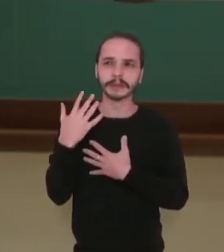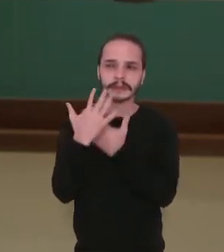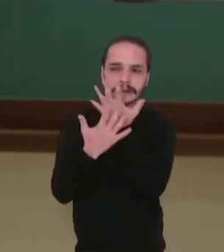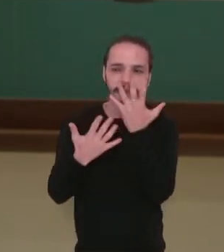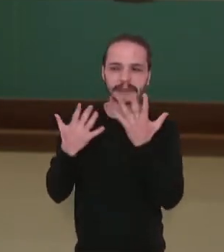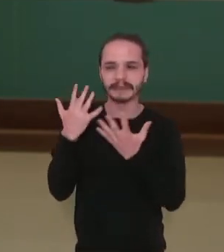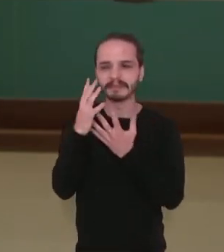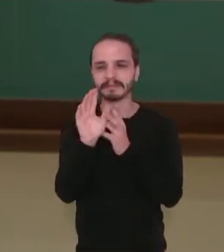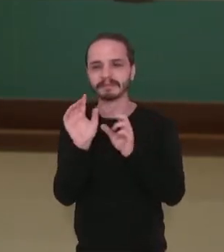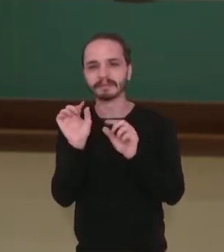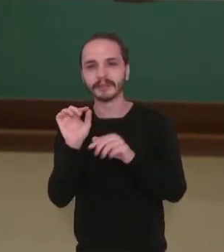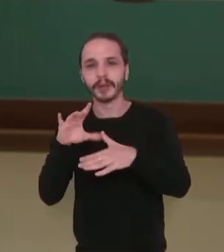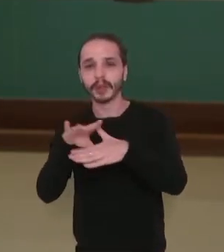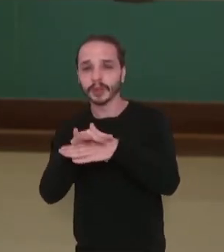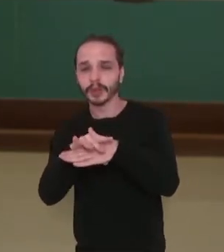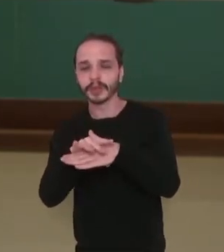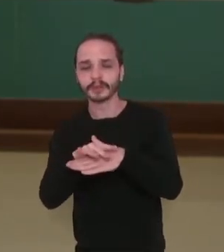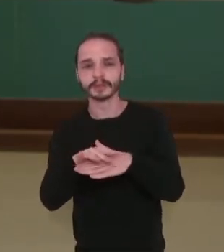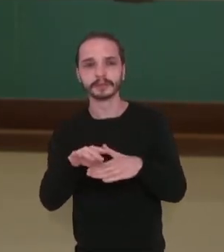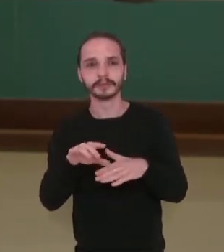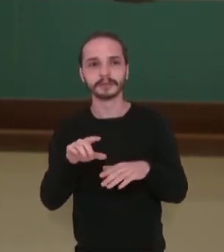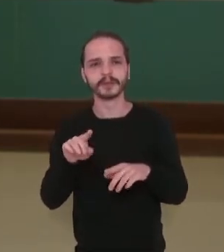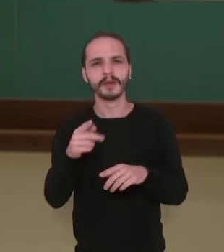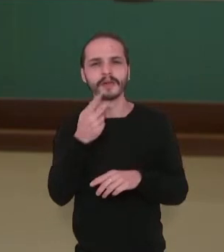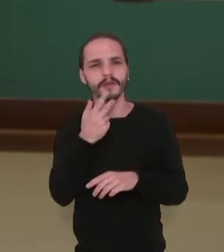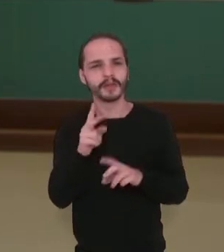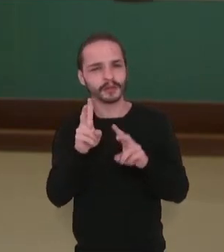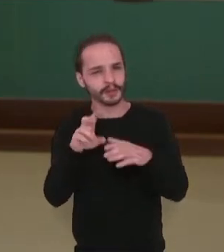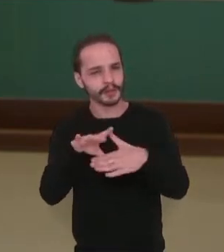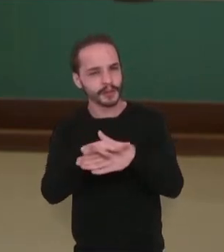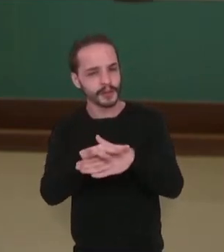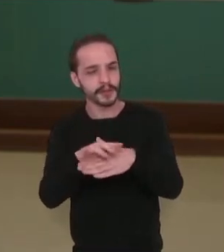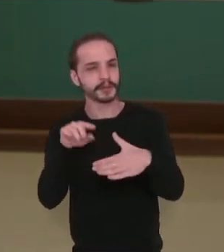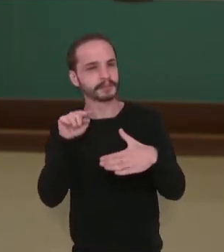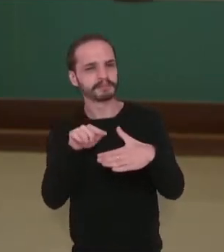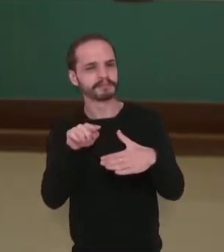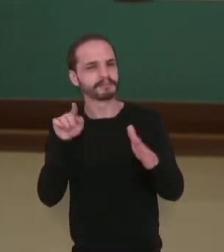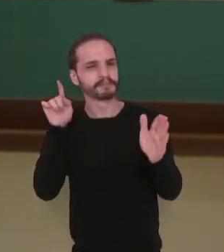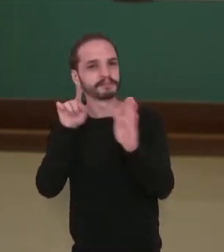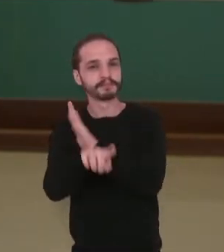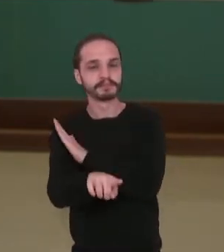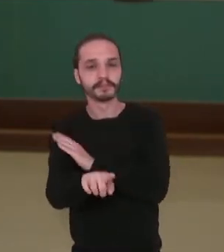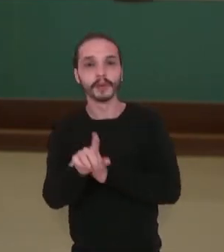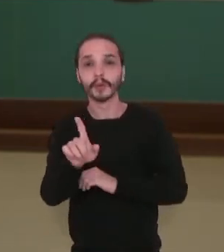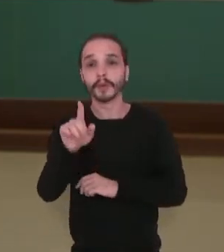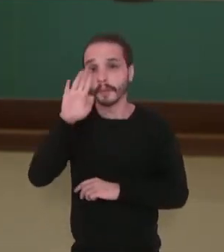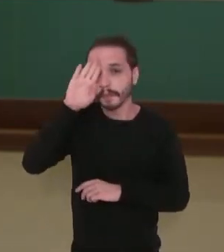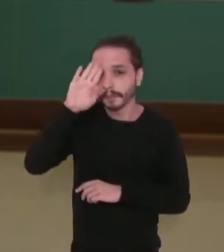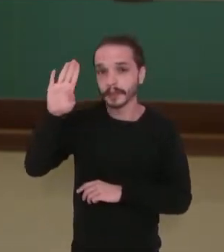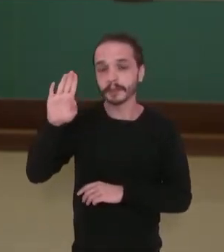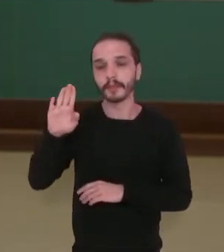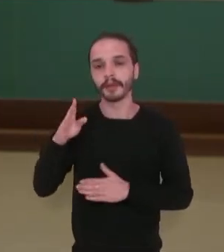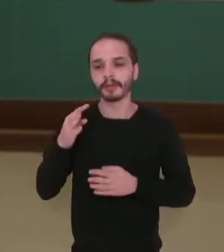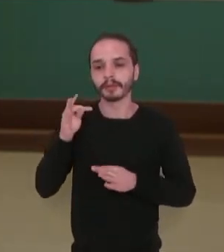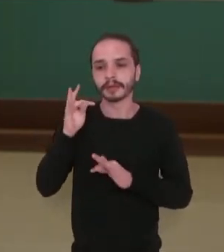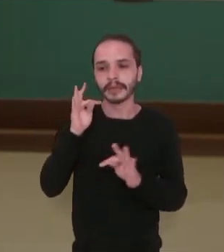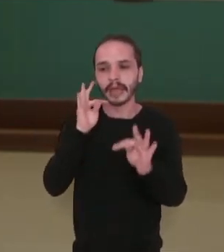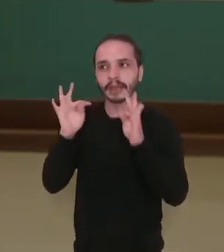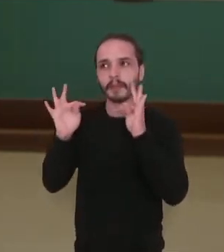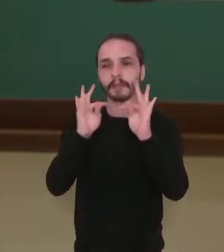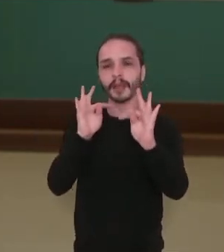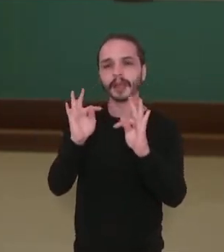doente, né, está debilitada. Falando em doente, quero perguntar uma coisa para você. Qual será que é o principal tratamento? O